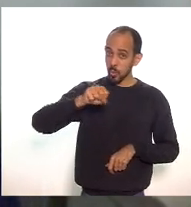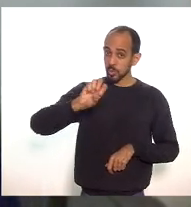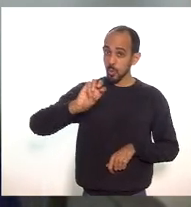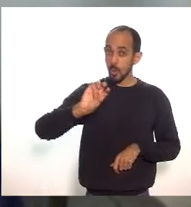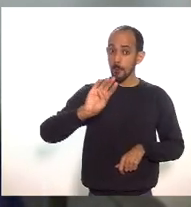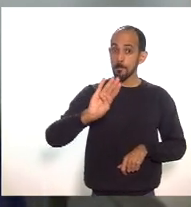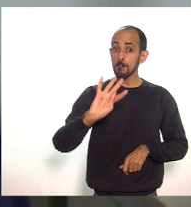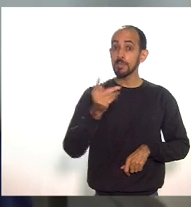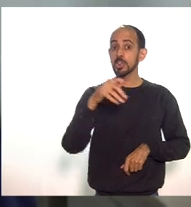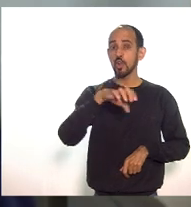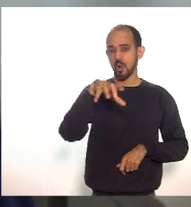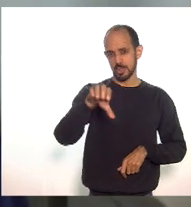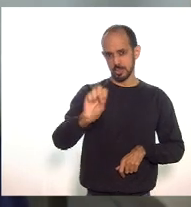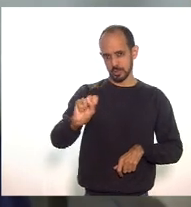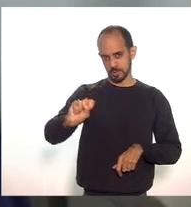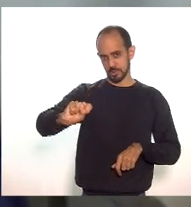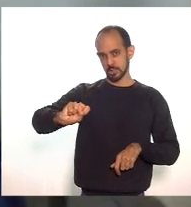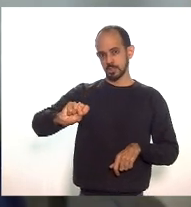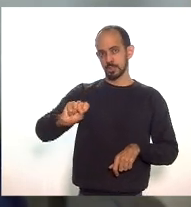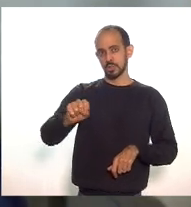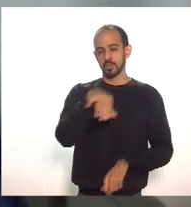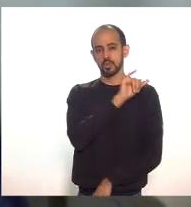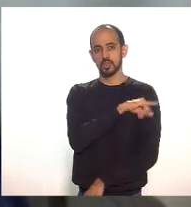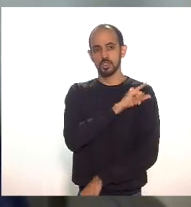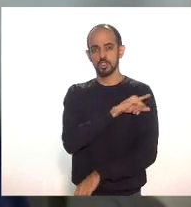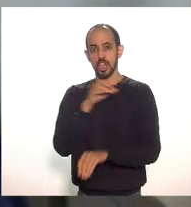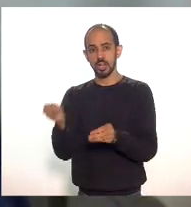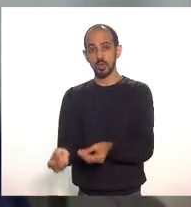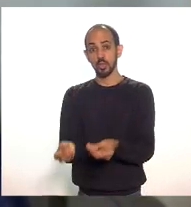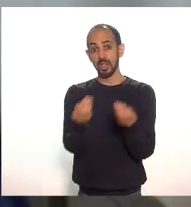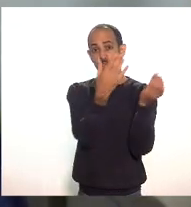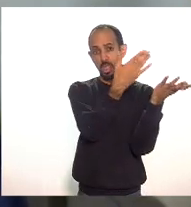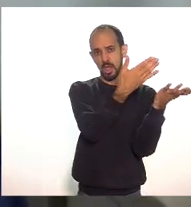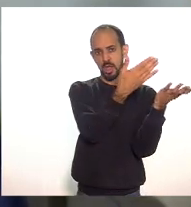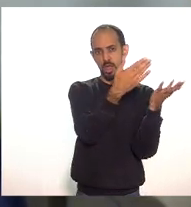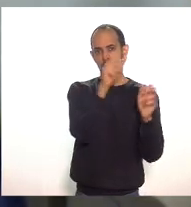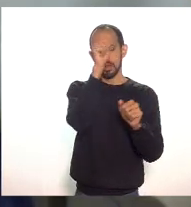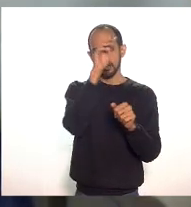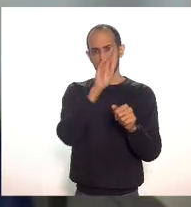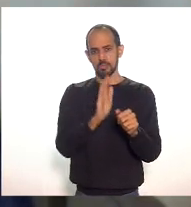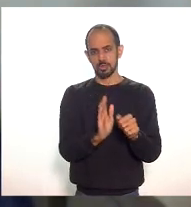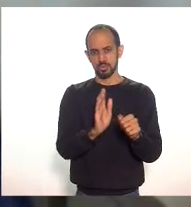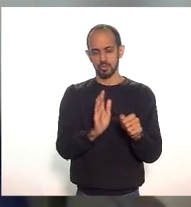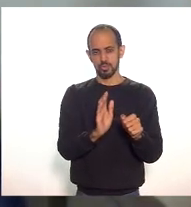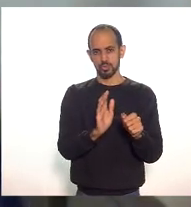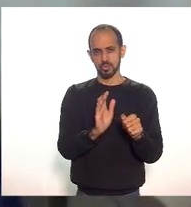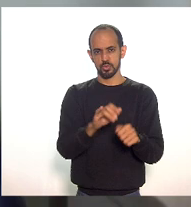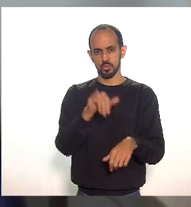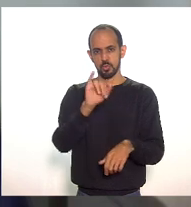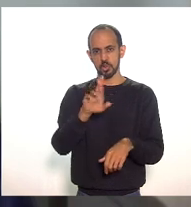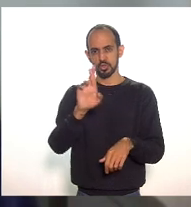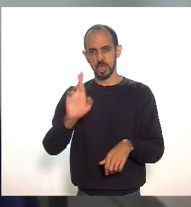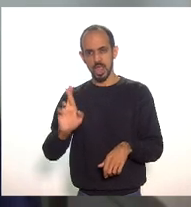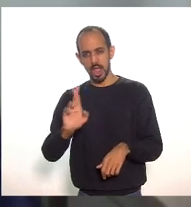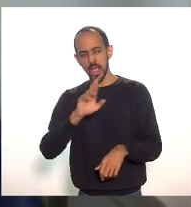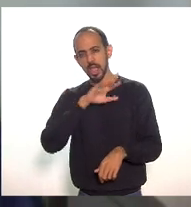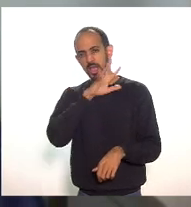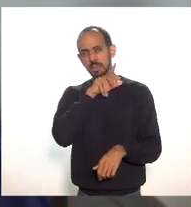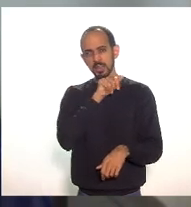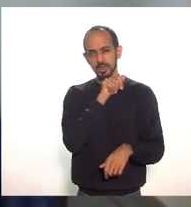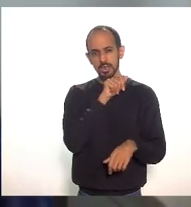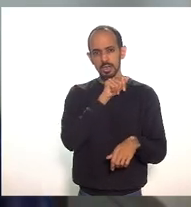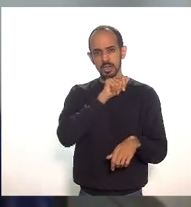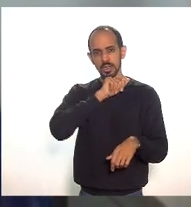que o Rio de Janeiro transfere de Carga Tributária incluindo depois de renda para União